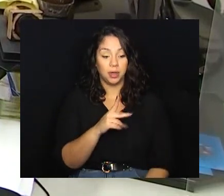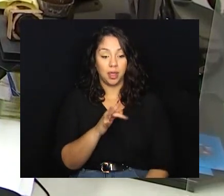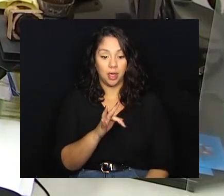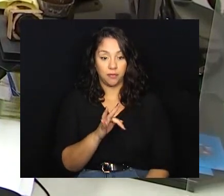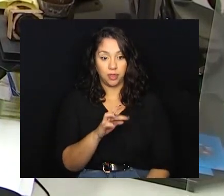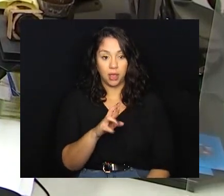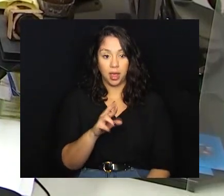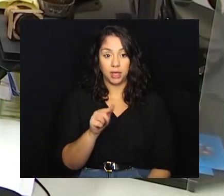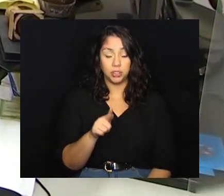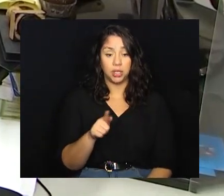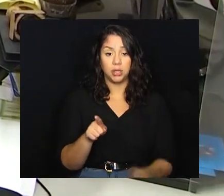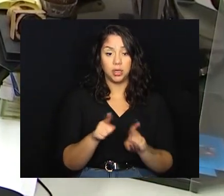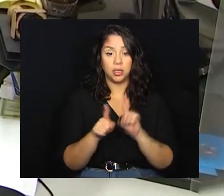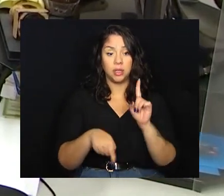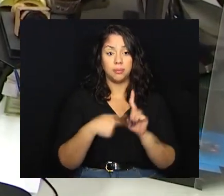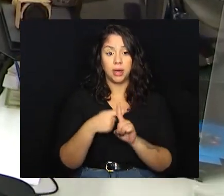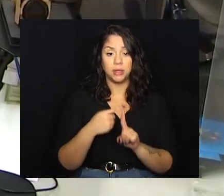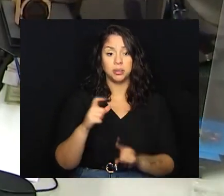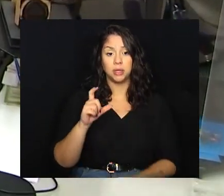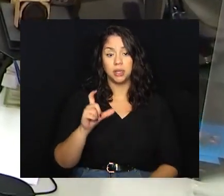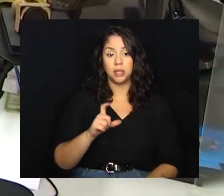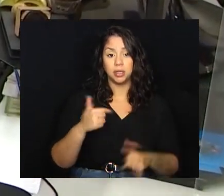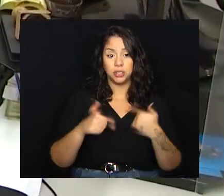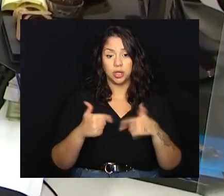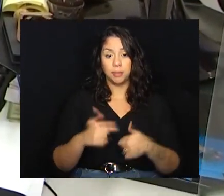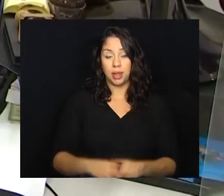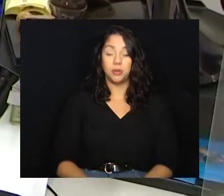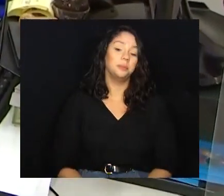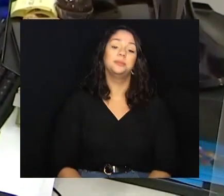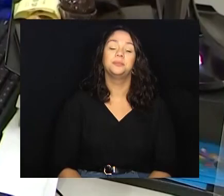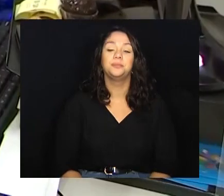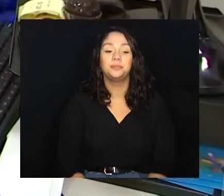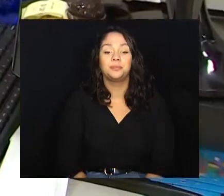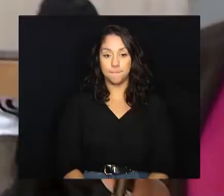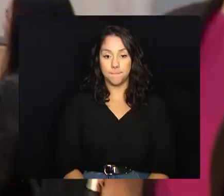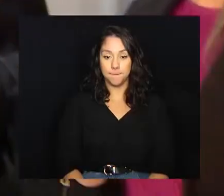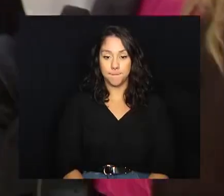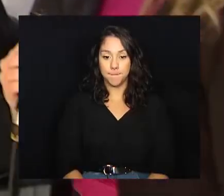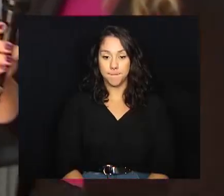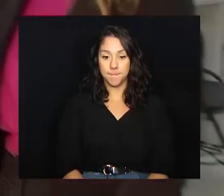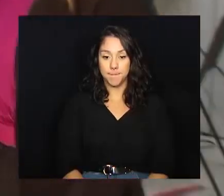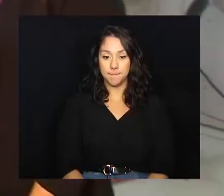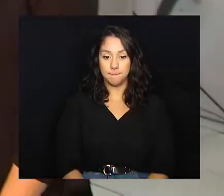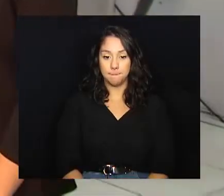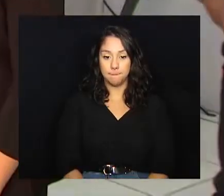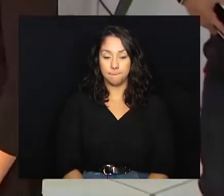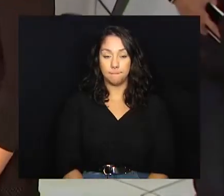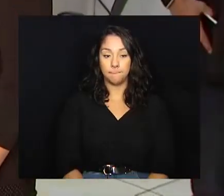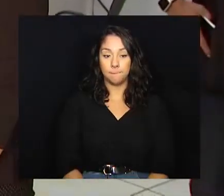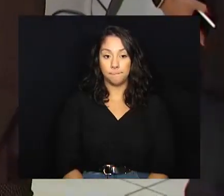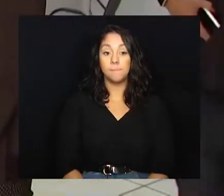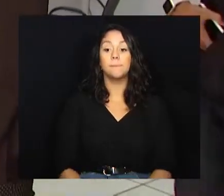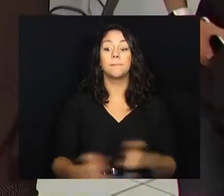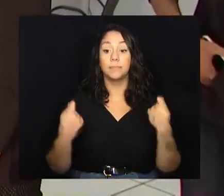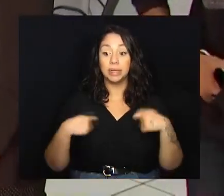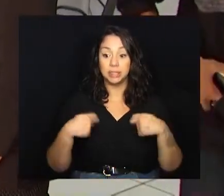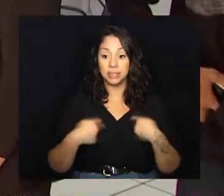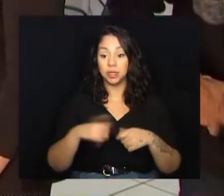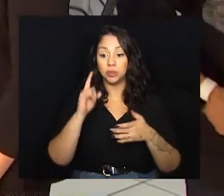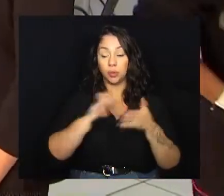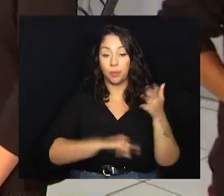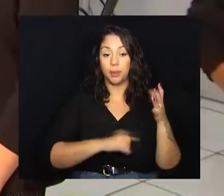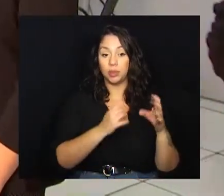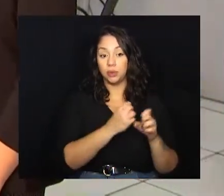precisam trazer era o atendimento trazer cpf rg carteira de trabalho que é preciso trazer os documentos